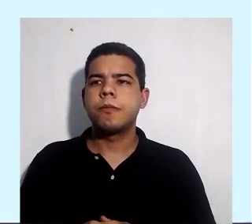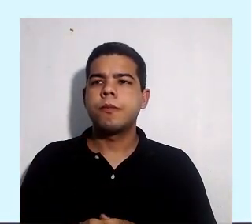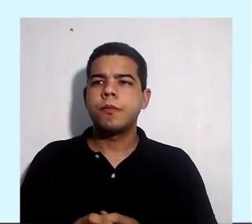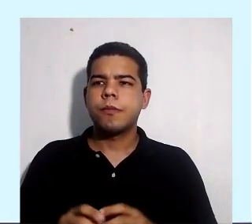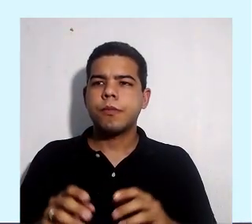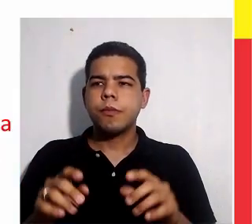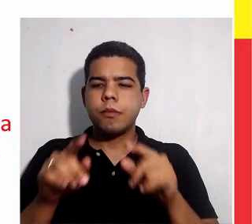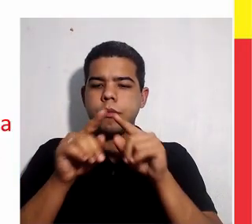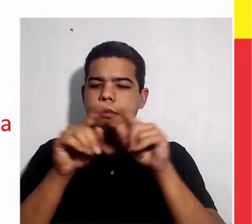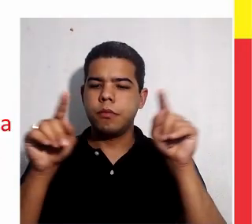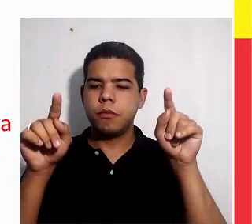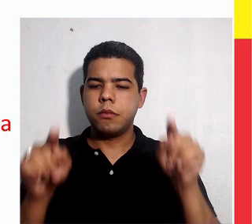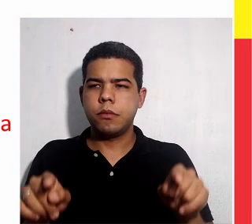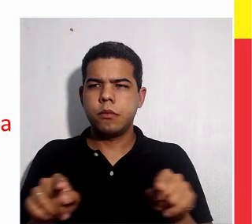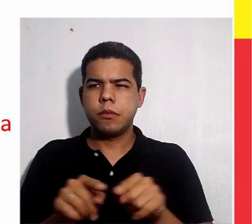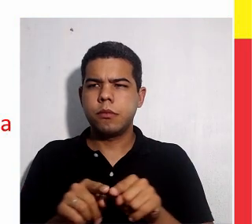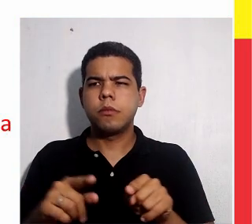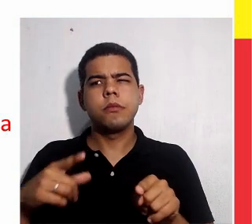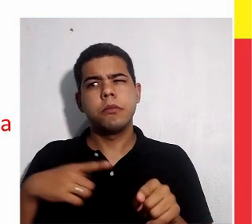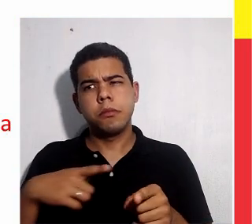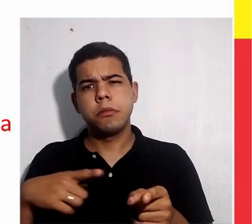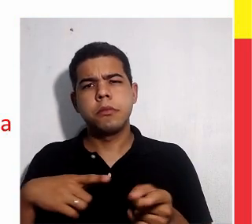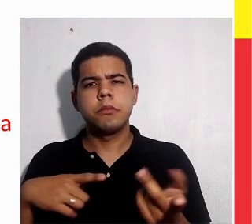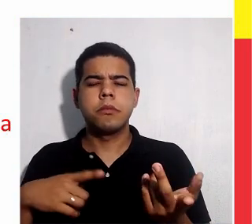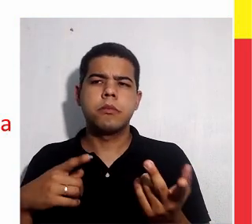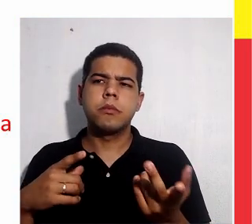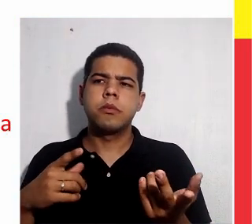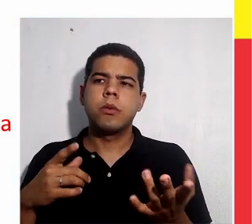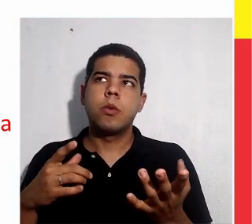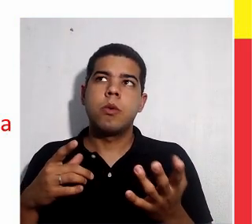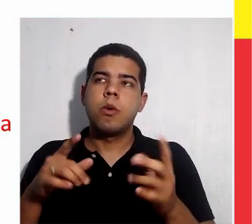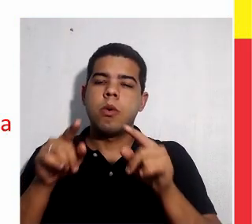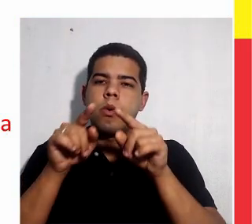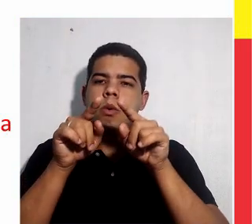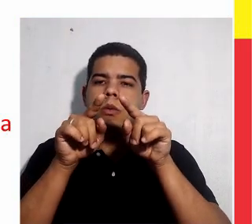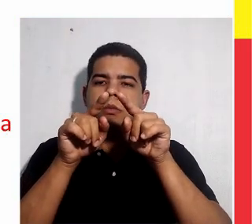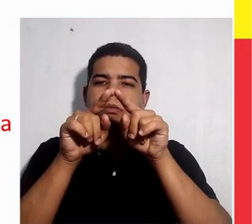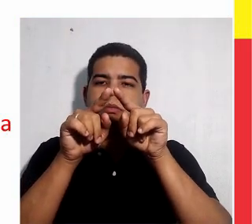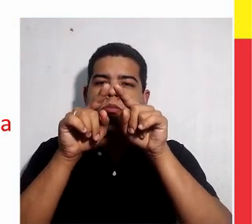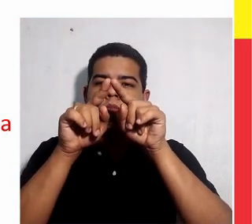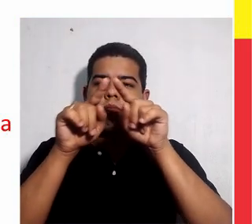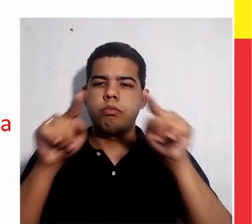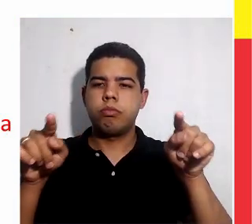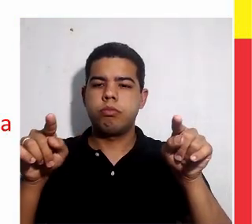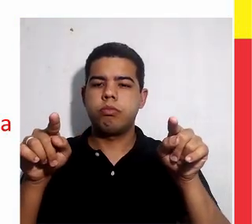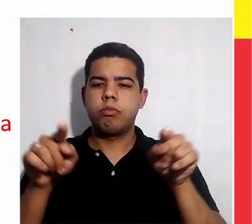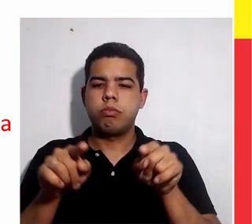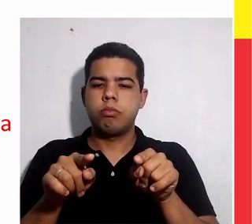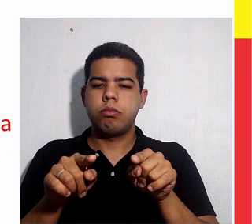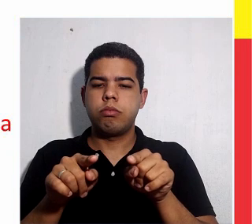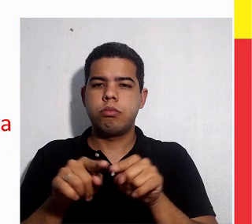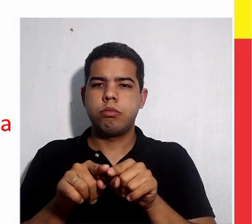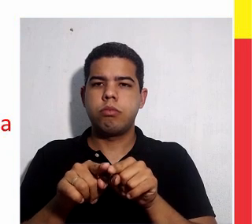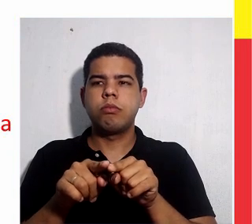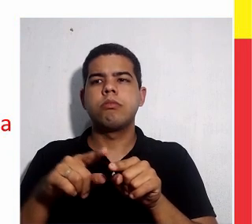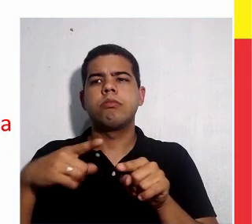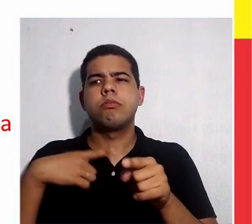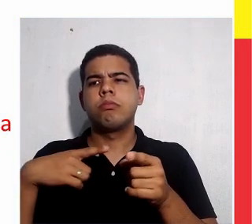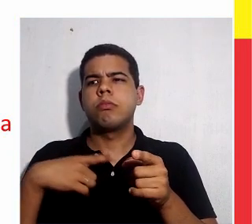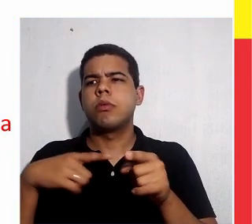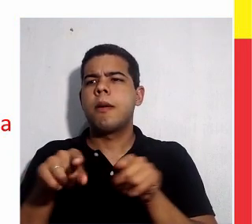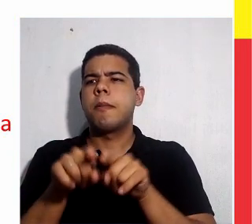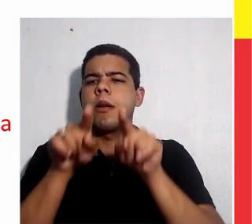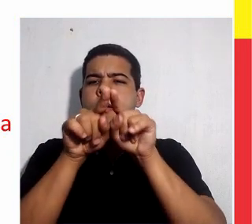ó, o quadrado é um paralelogramo, o losango é um paralelogramo e o retângulo é um